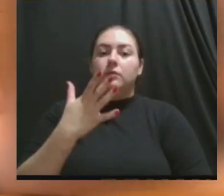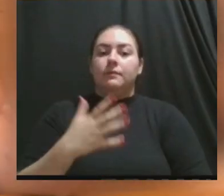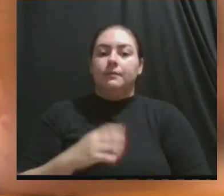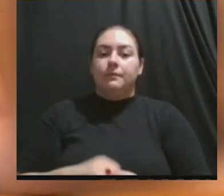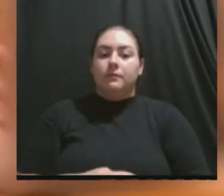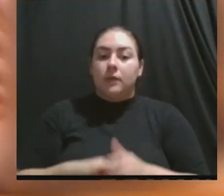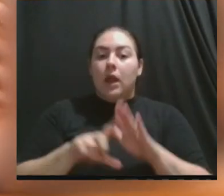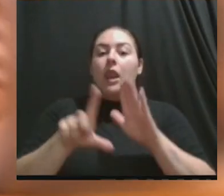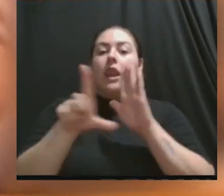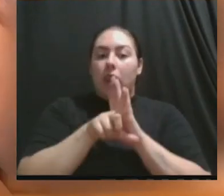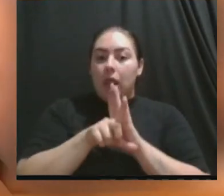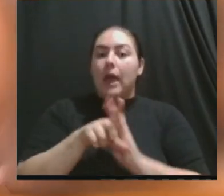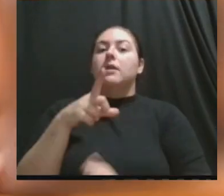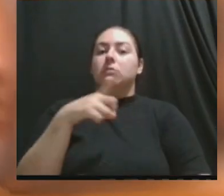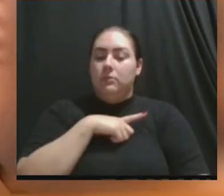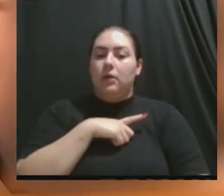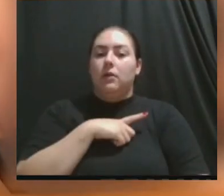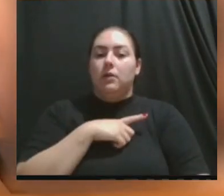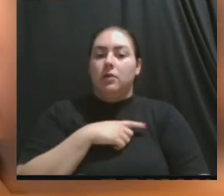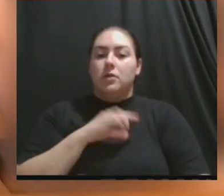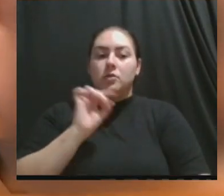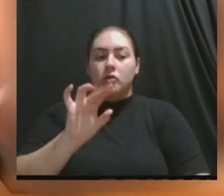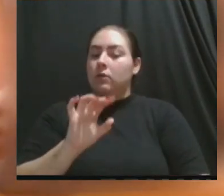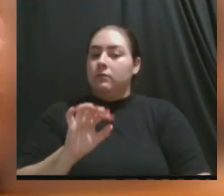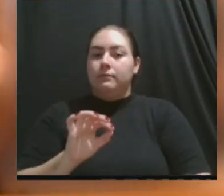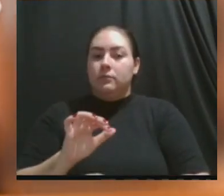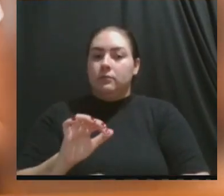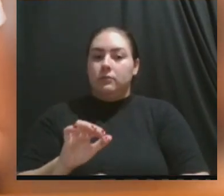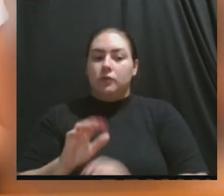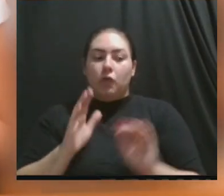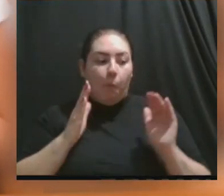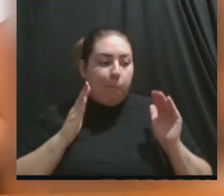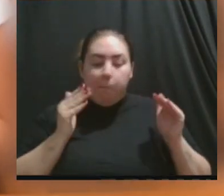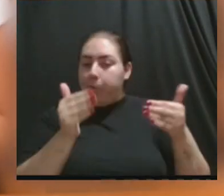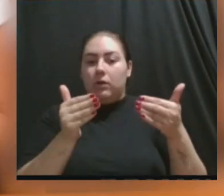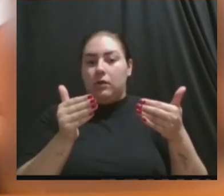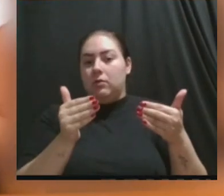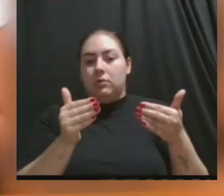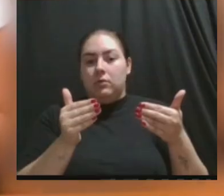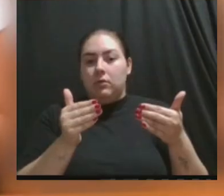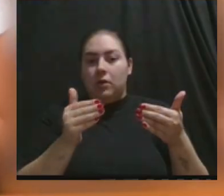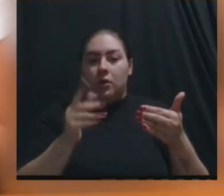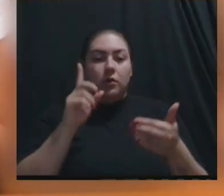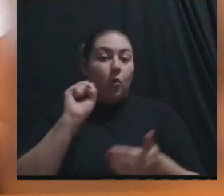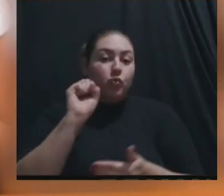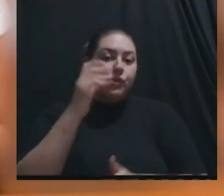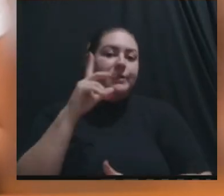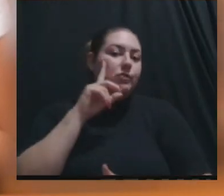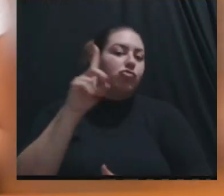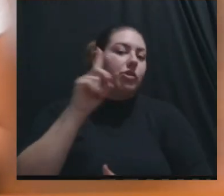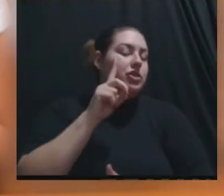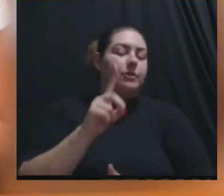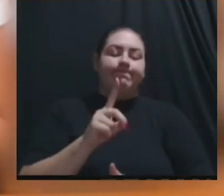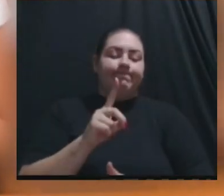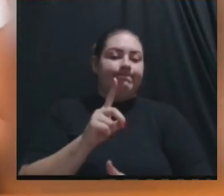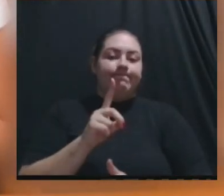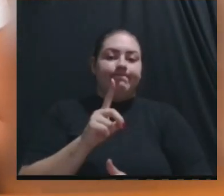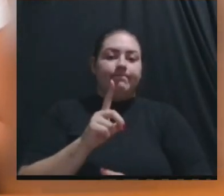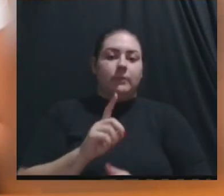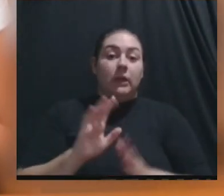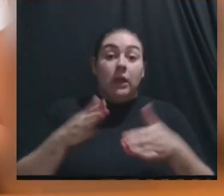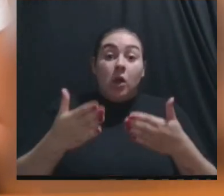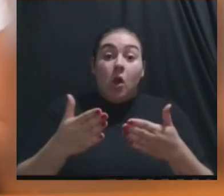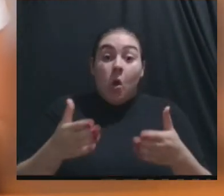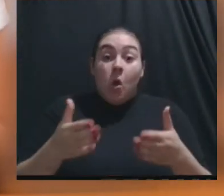só não está acontecendo na rotina, né? Então, em ambientes superlotados, para as